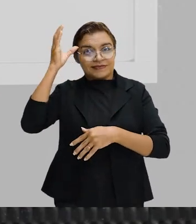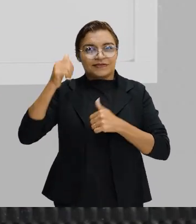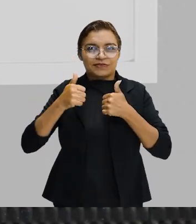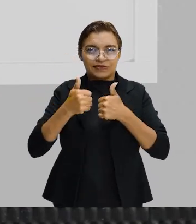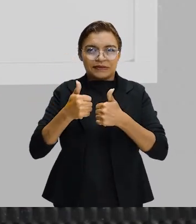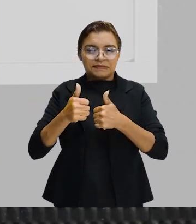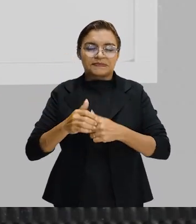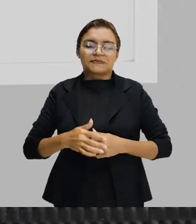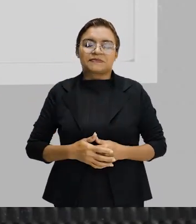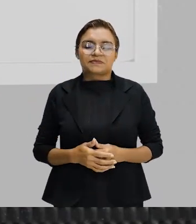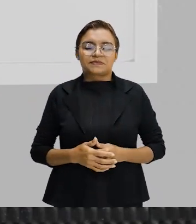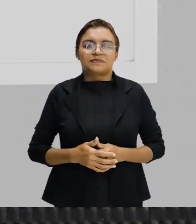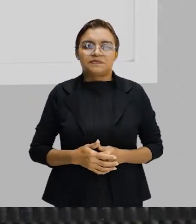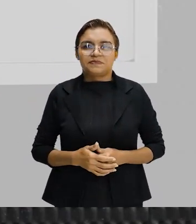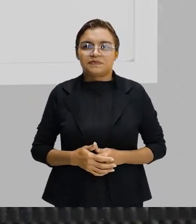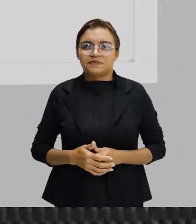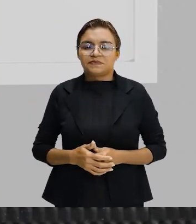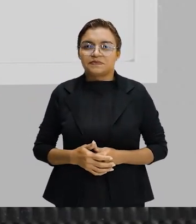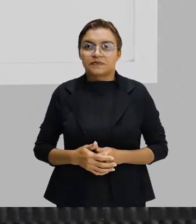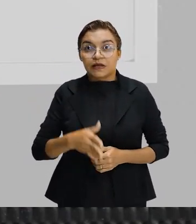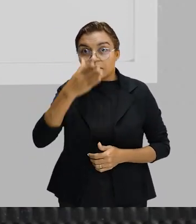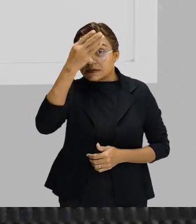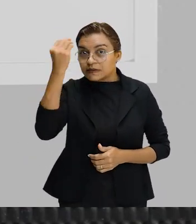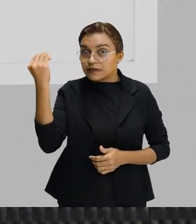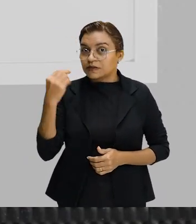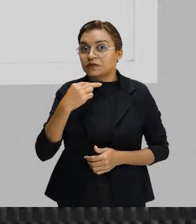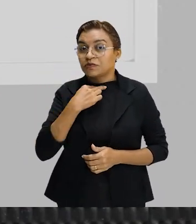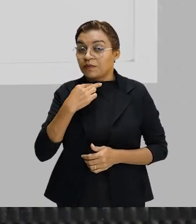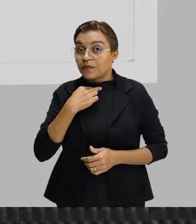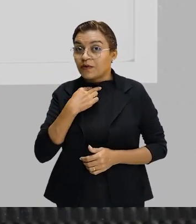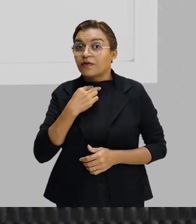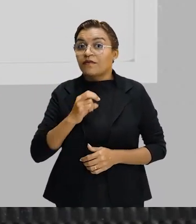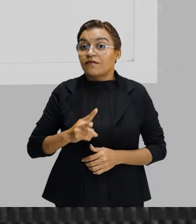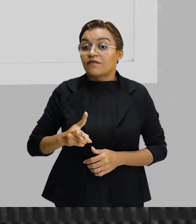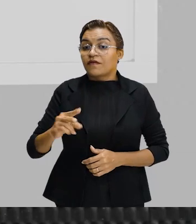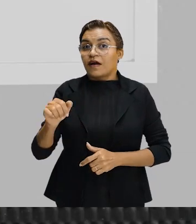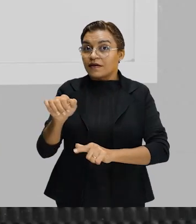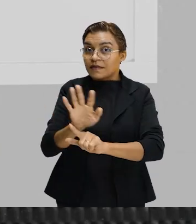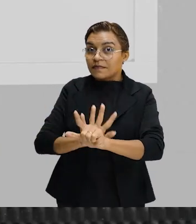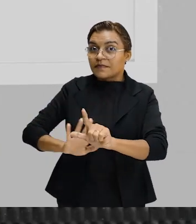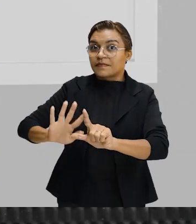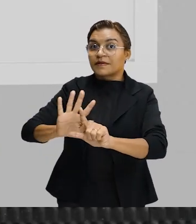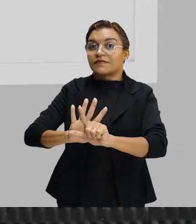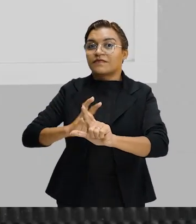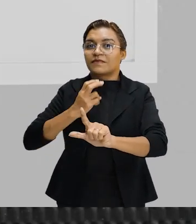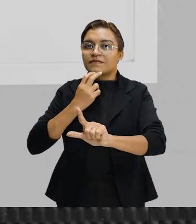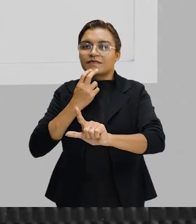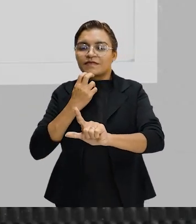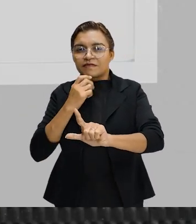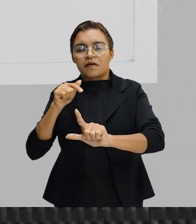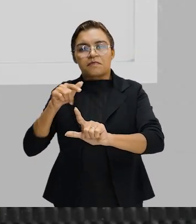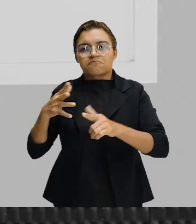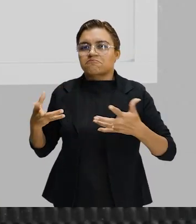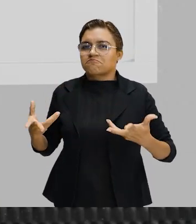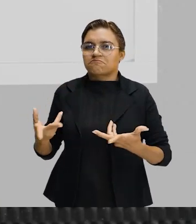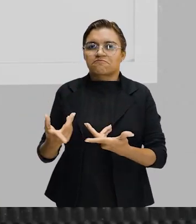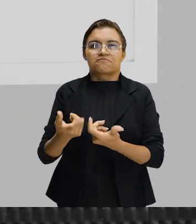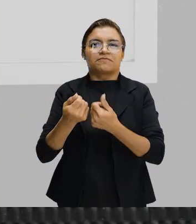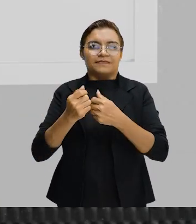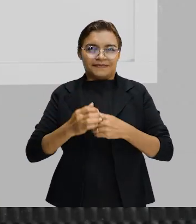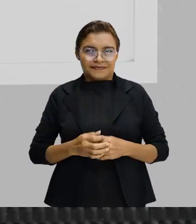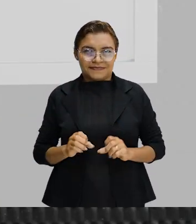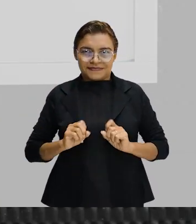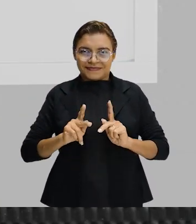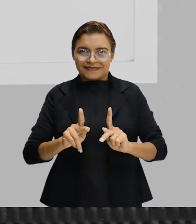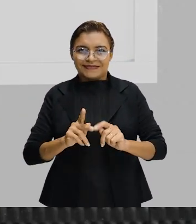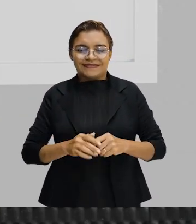ok? Então, não esqueçam de acessar esta plataforma, magnífica que é a plataforma